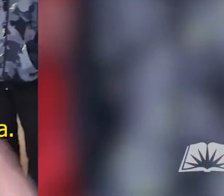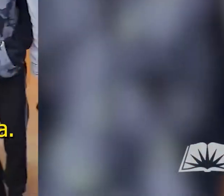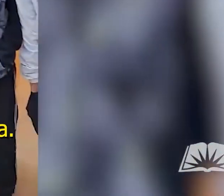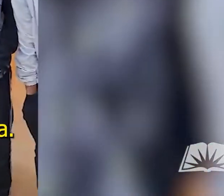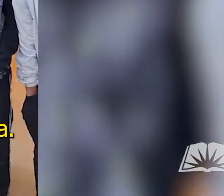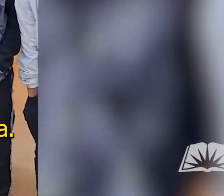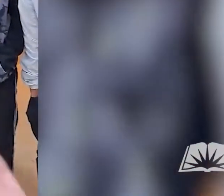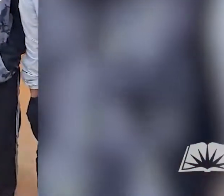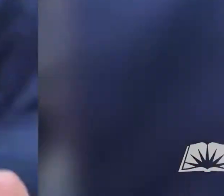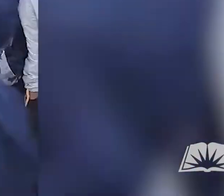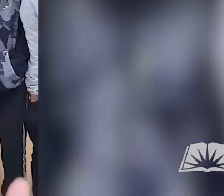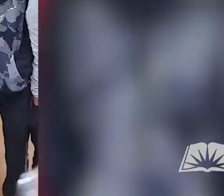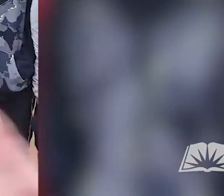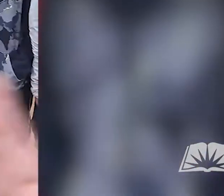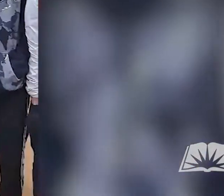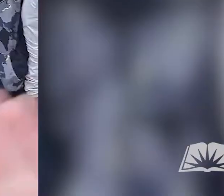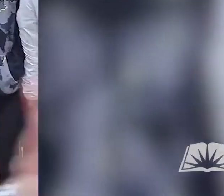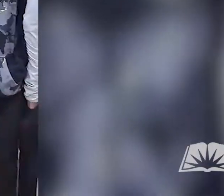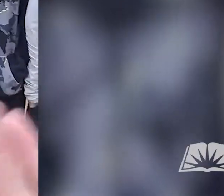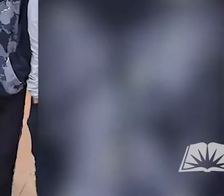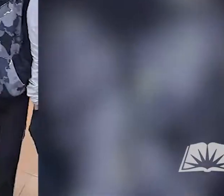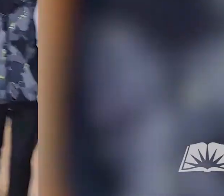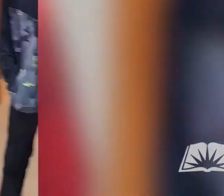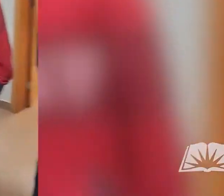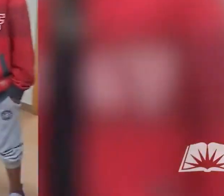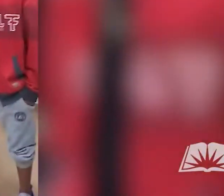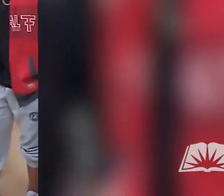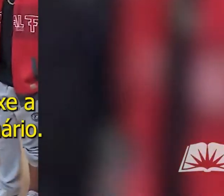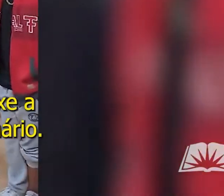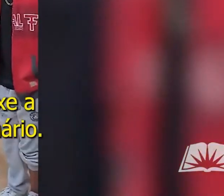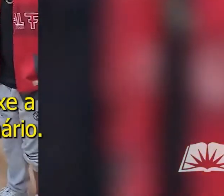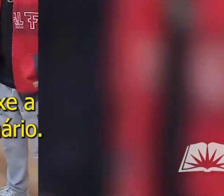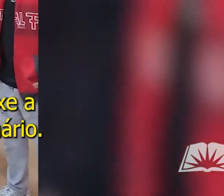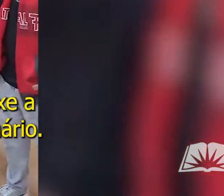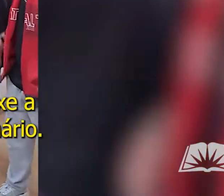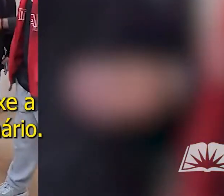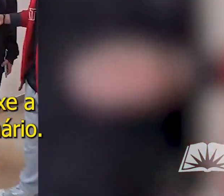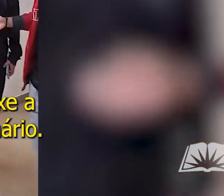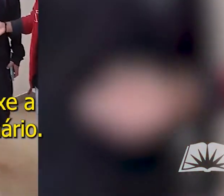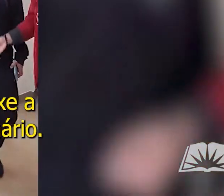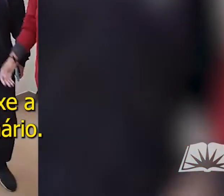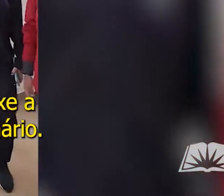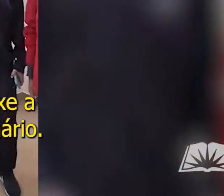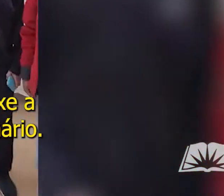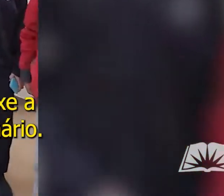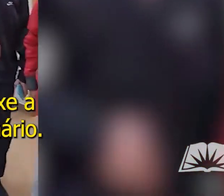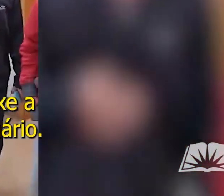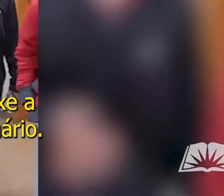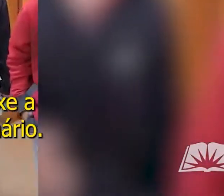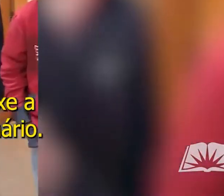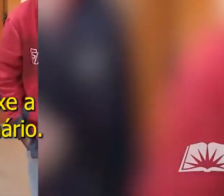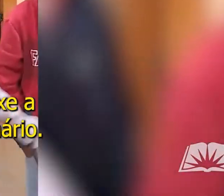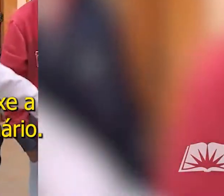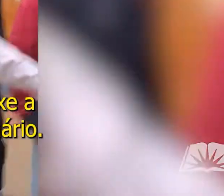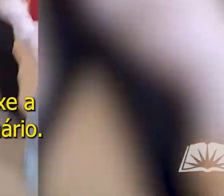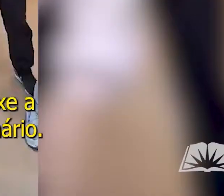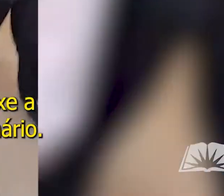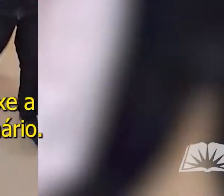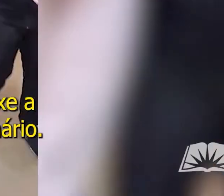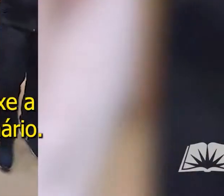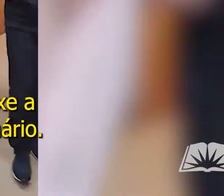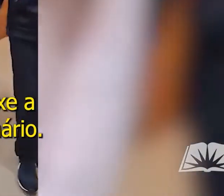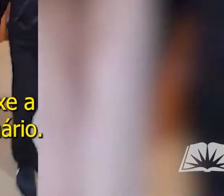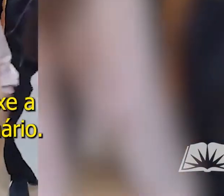Vitória, né? A Vitória com o Cauã chegou. Vem vindo mais pra cá, vem vindo mais pra cá. Vamos lá, Vitória encaixa. E a Valesca, ela trouxe a beleza para